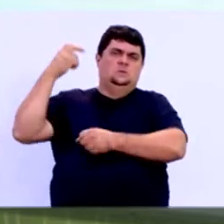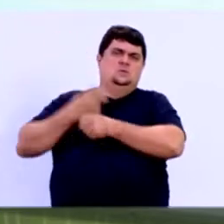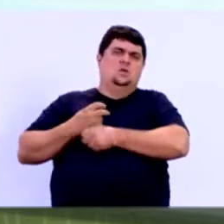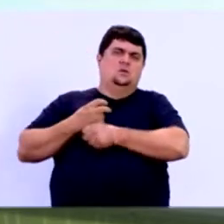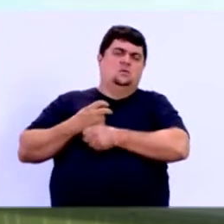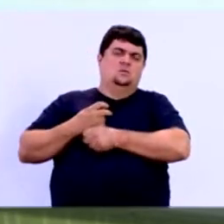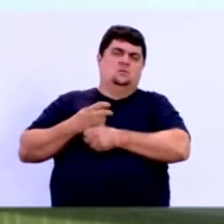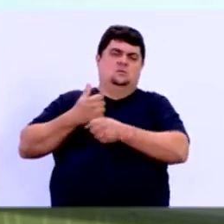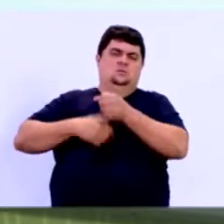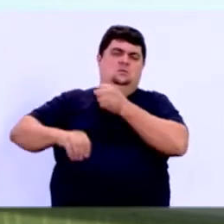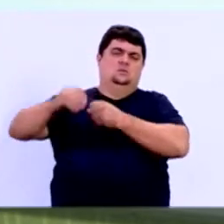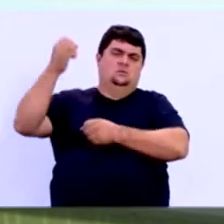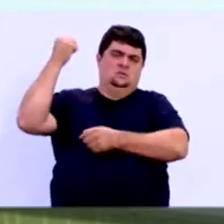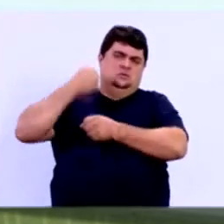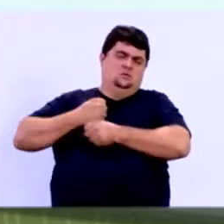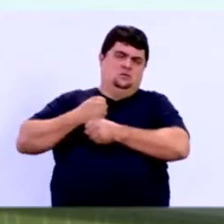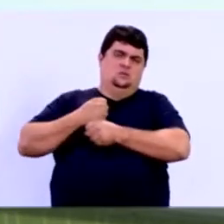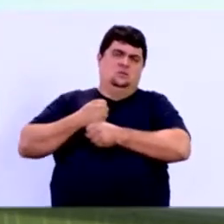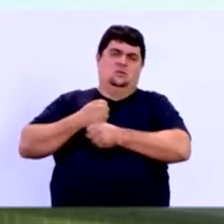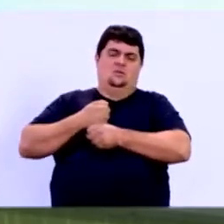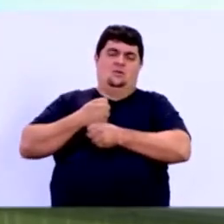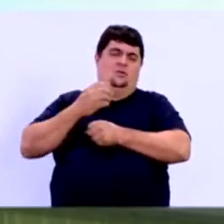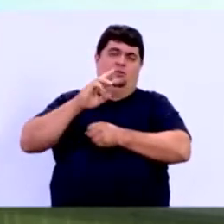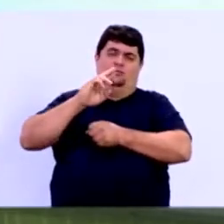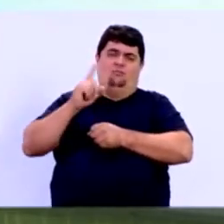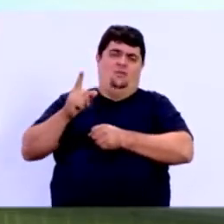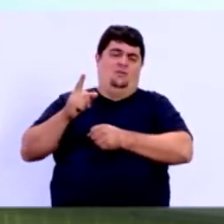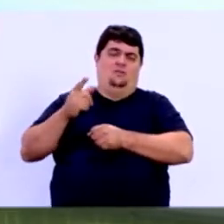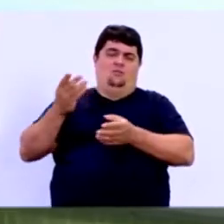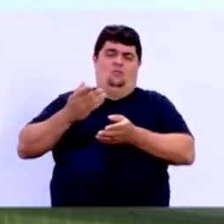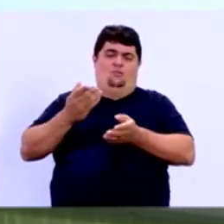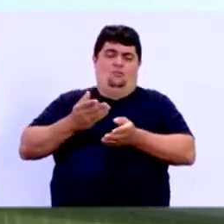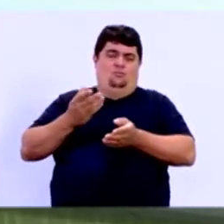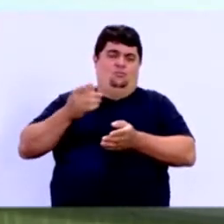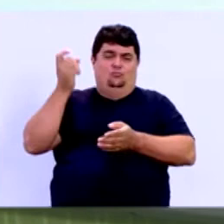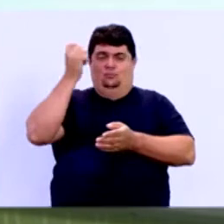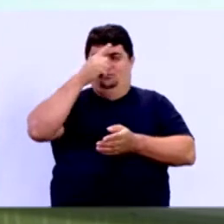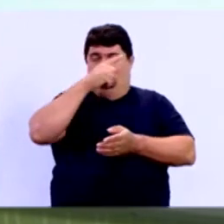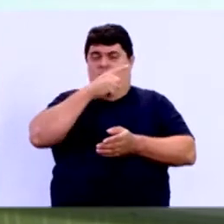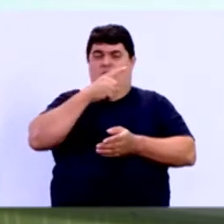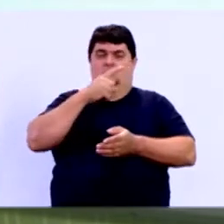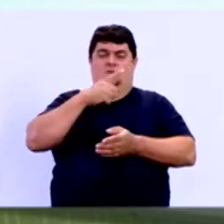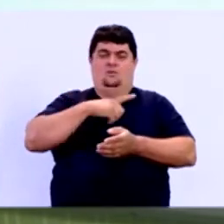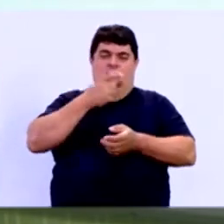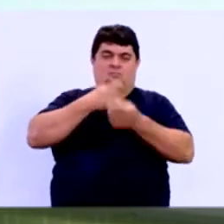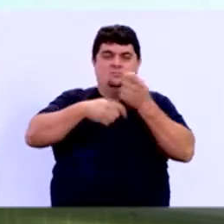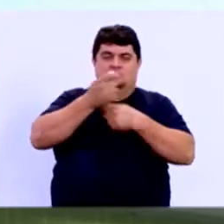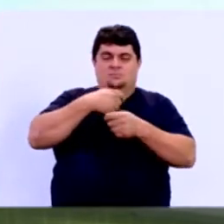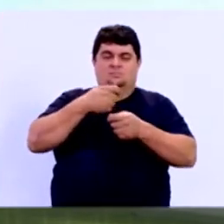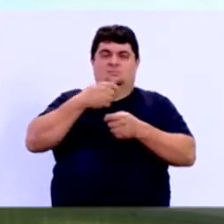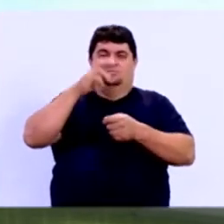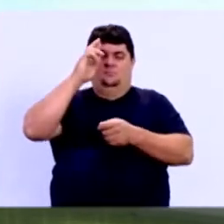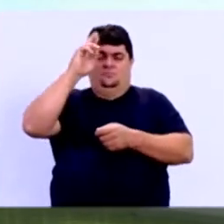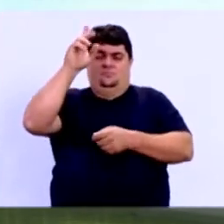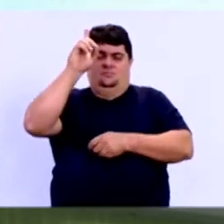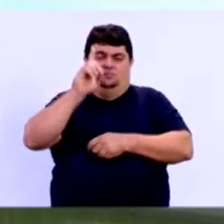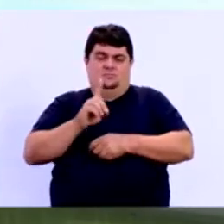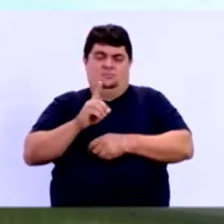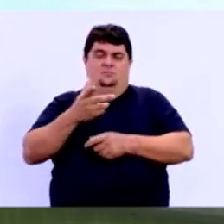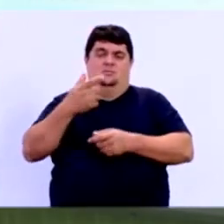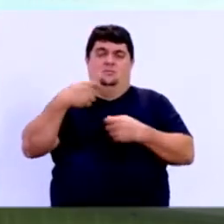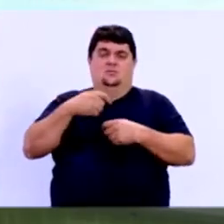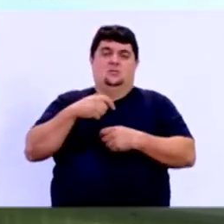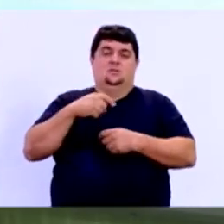atrás, há 10 anos atrás, o cenário era outro, né? Então, o administrador, os executivos da organização, eles